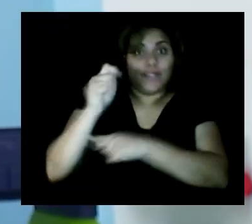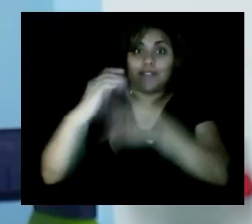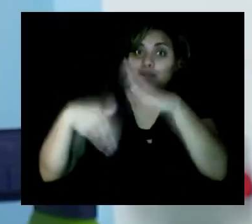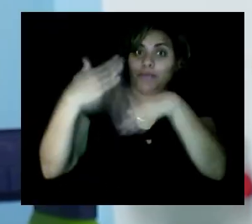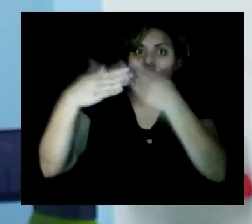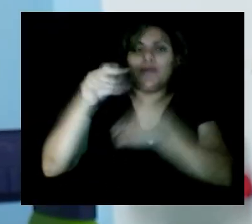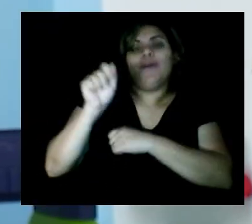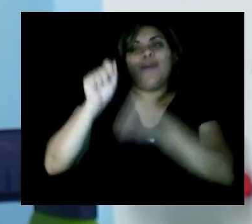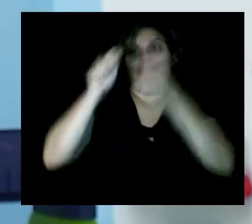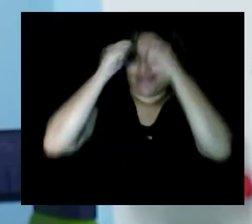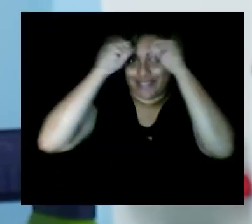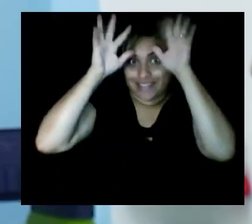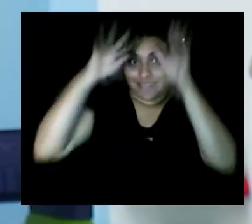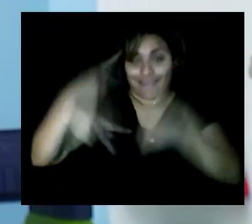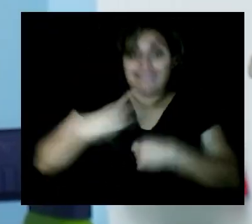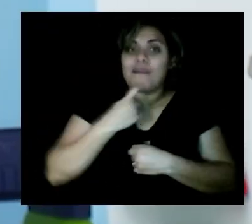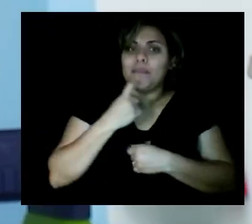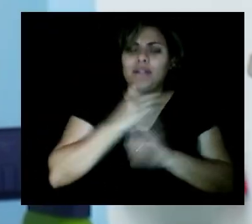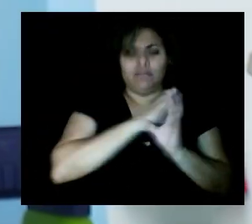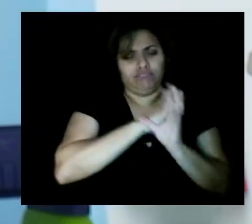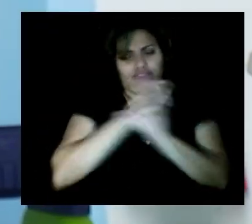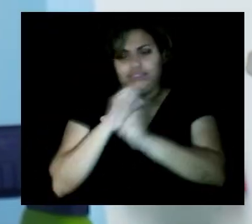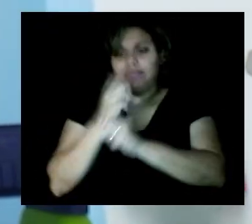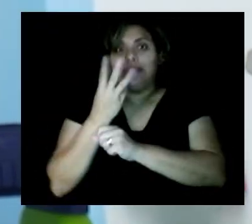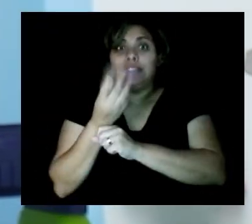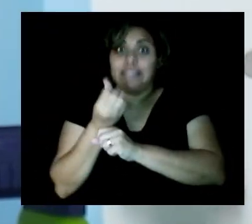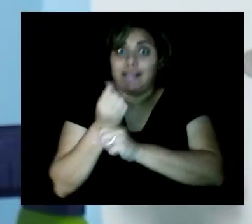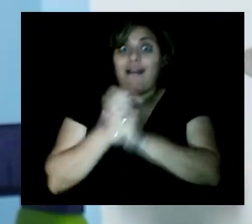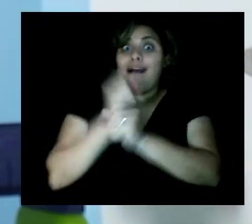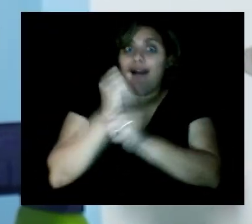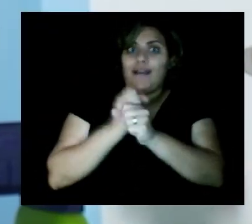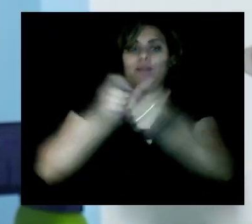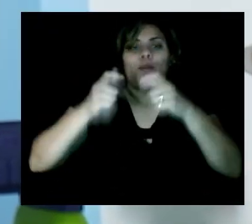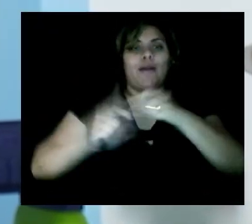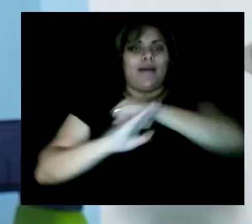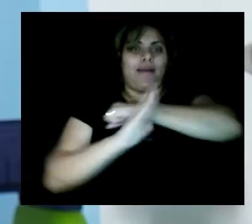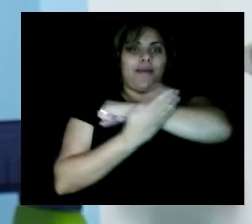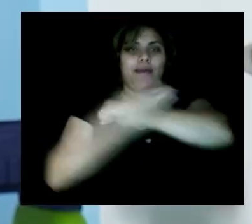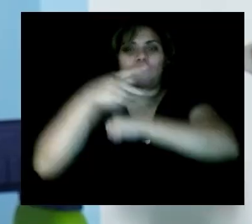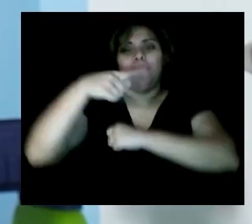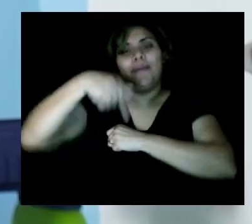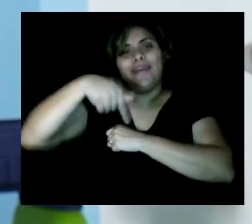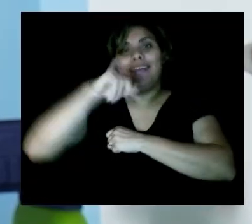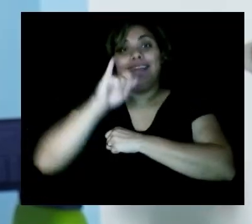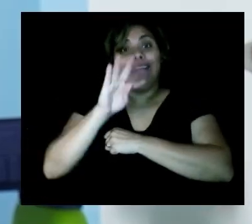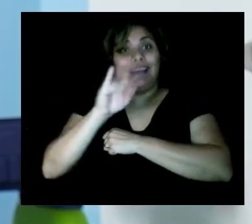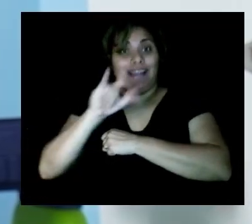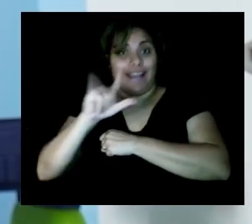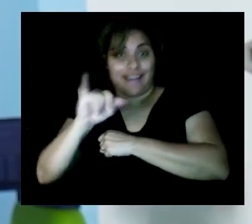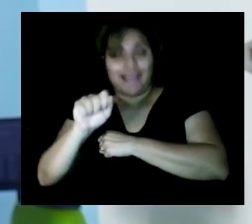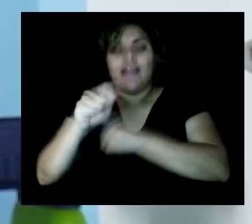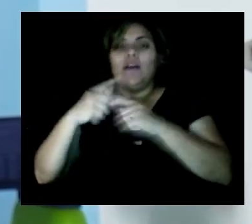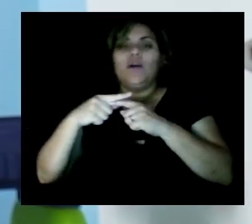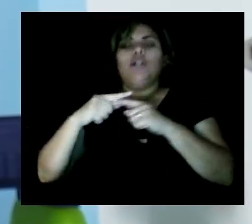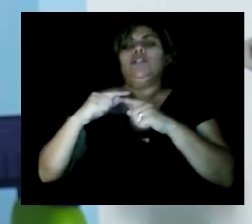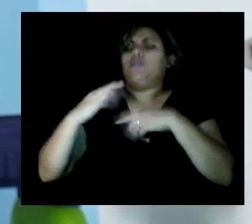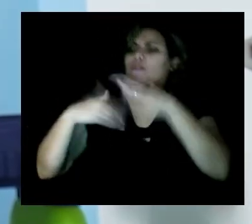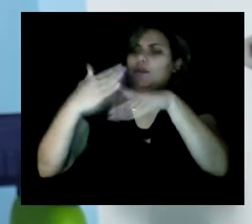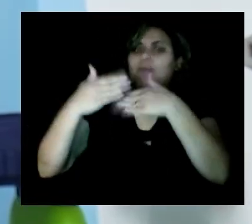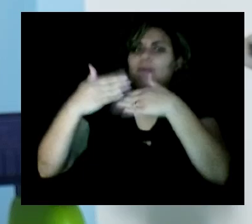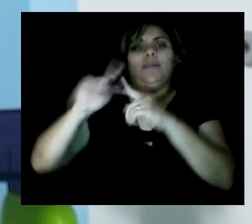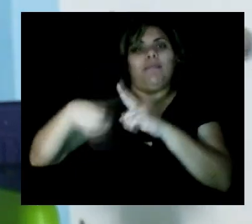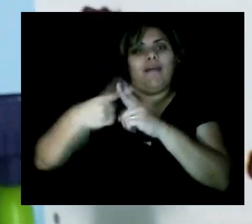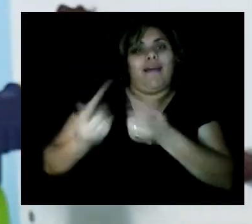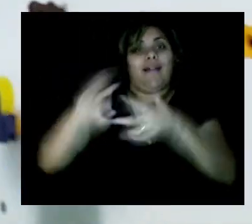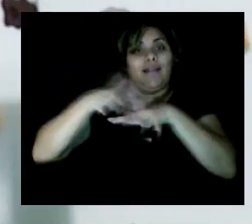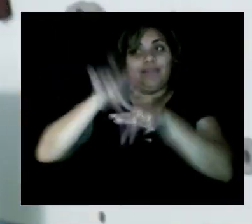36 anos trabalha aqui no Parque Itália, no bairro, para o desenvolvimento e para a inclusão das pessoas do espectro autista. E